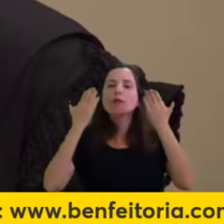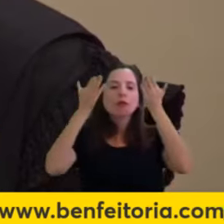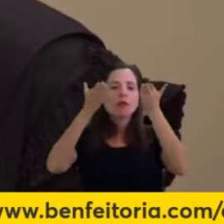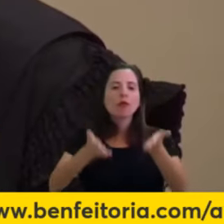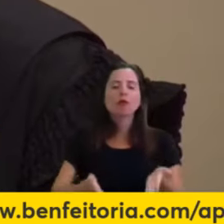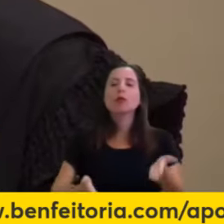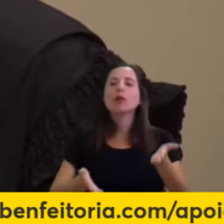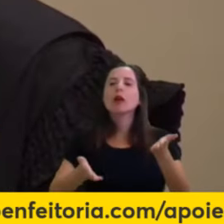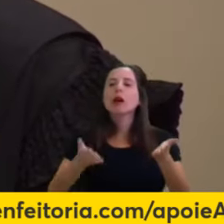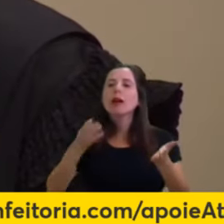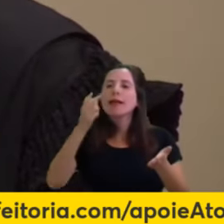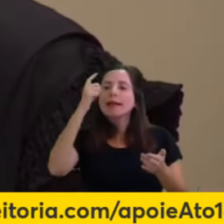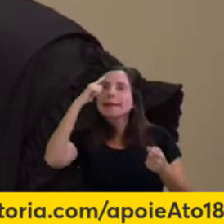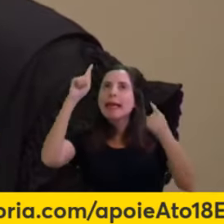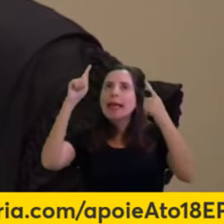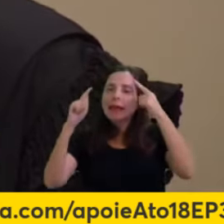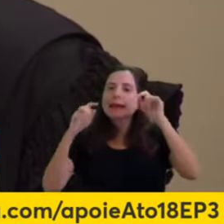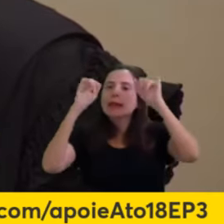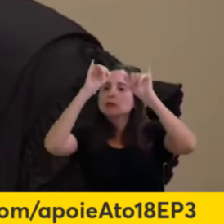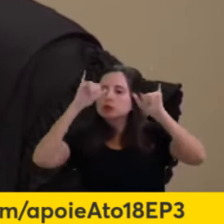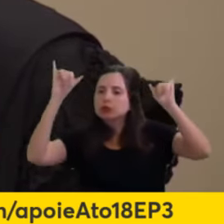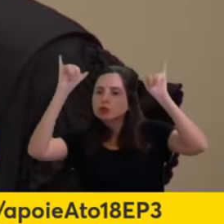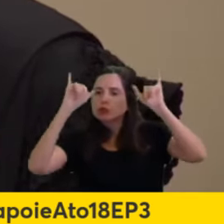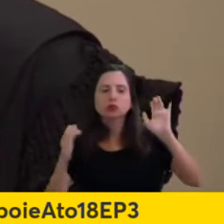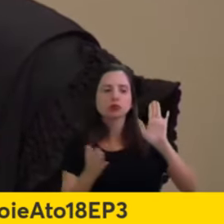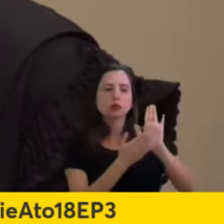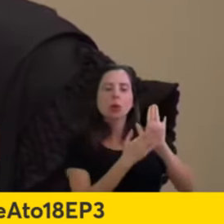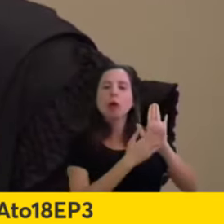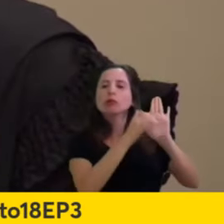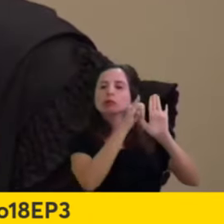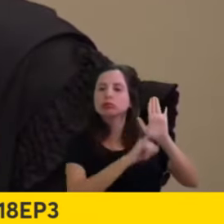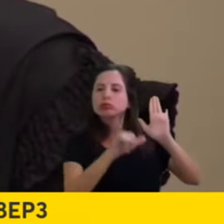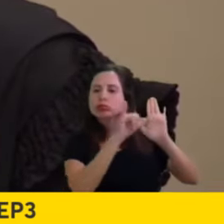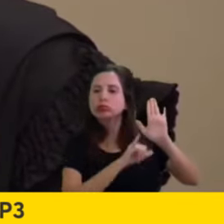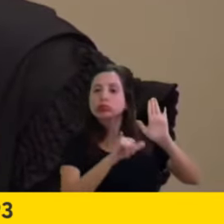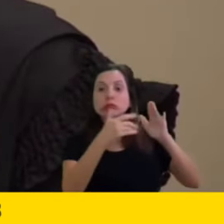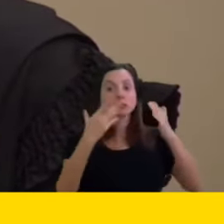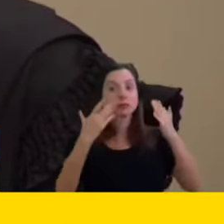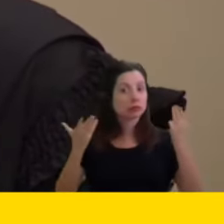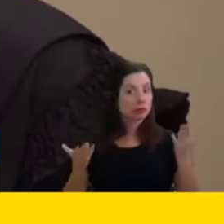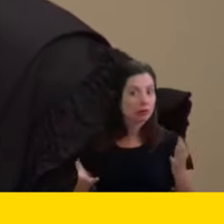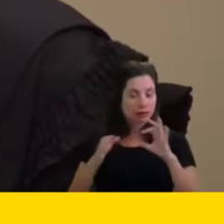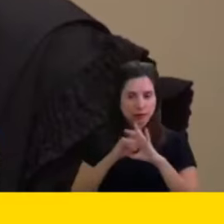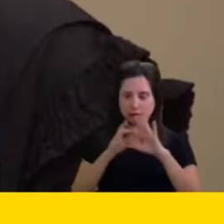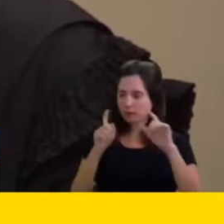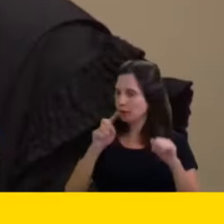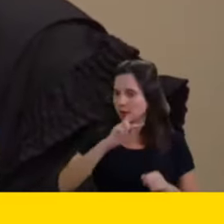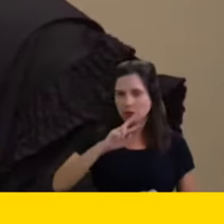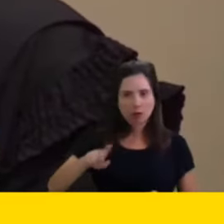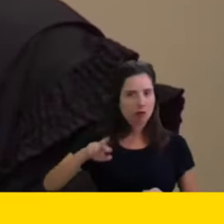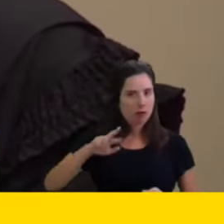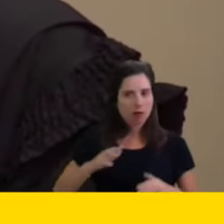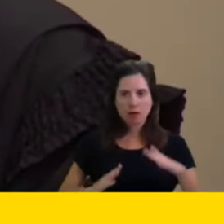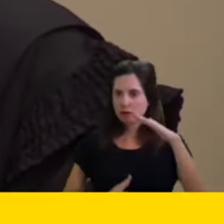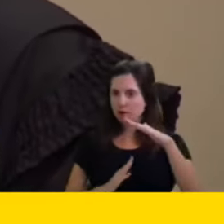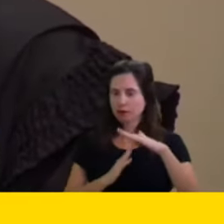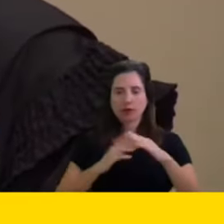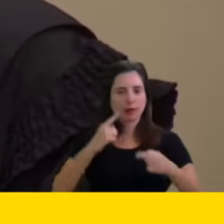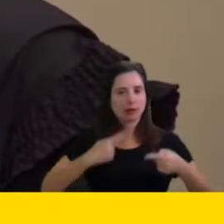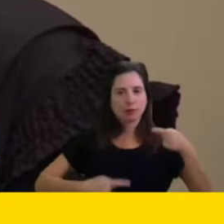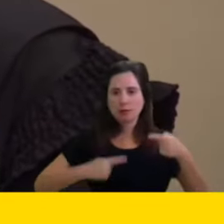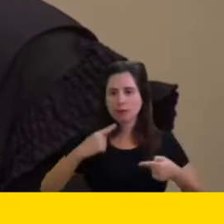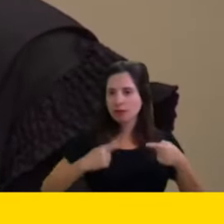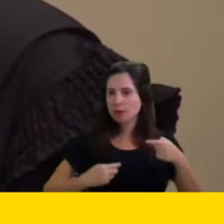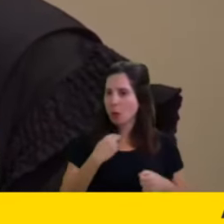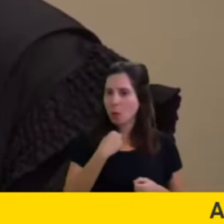propostas e objetivos partidários não obstante essa liberdade não é limitada vez que a amplificação do debate não pode ocorrer de forma